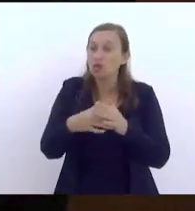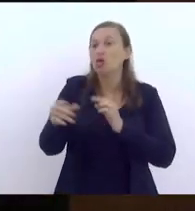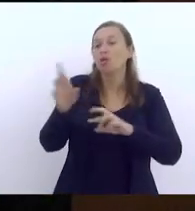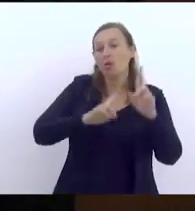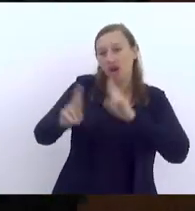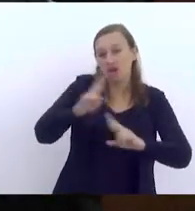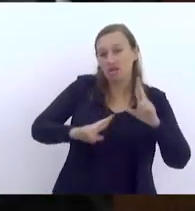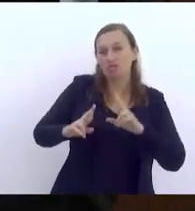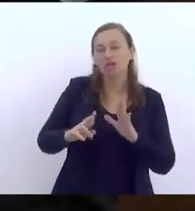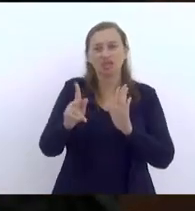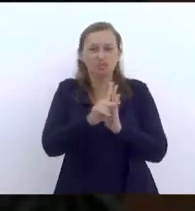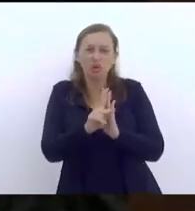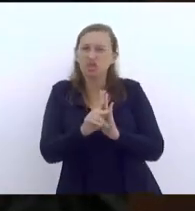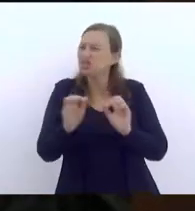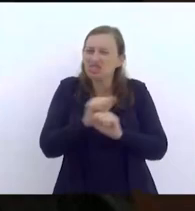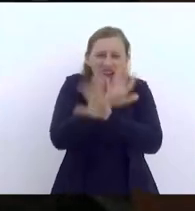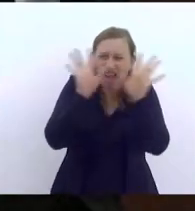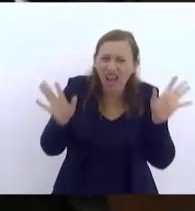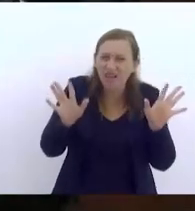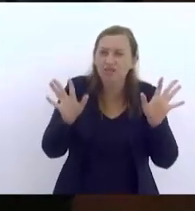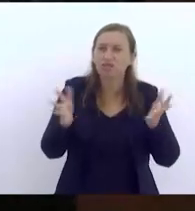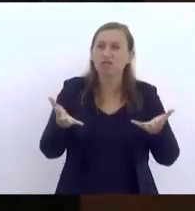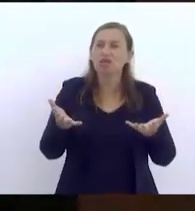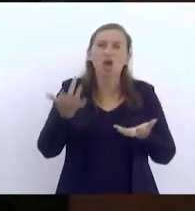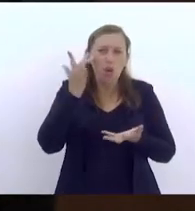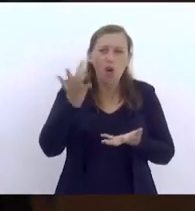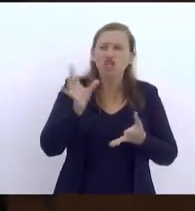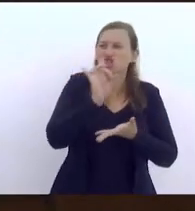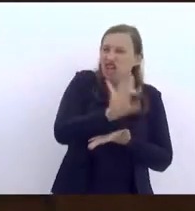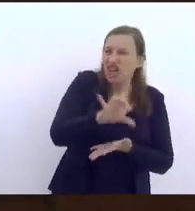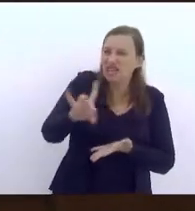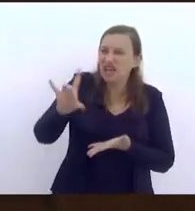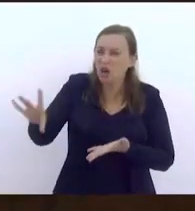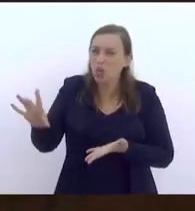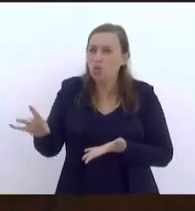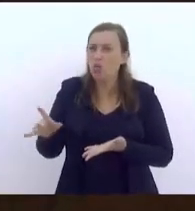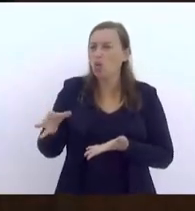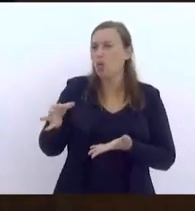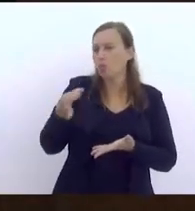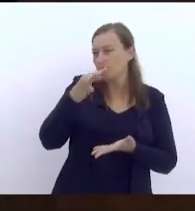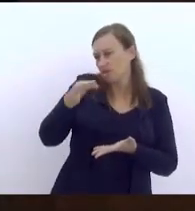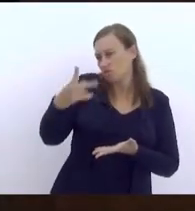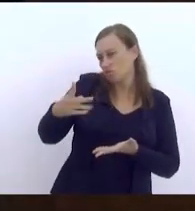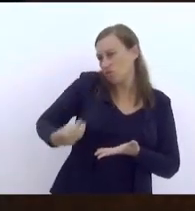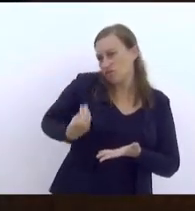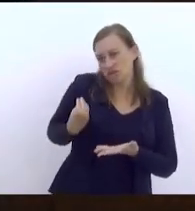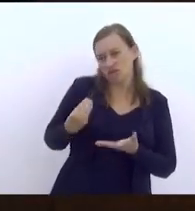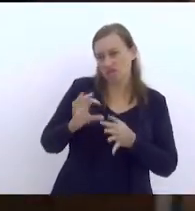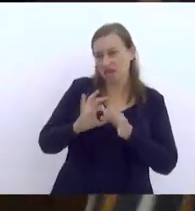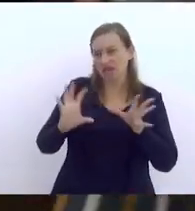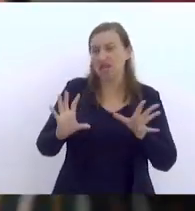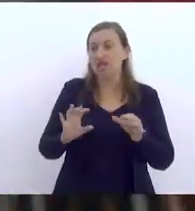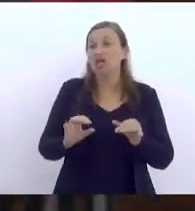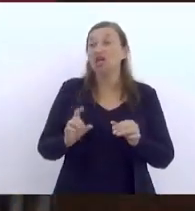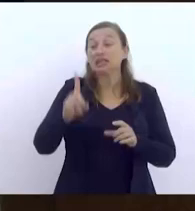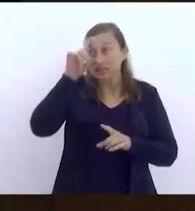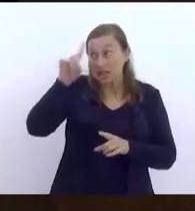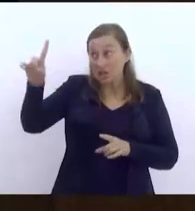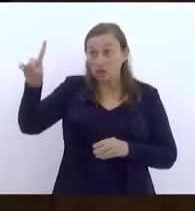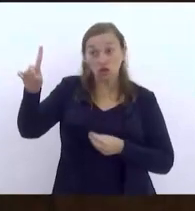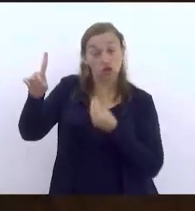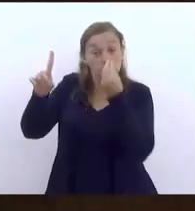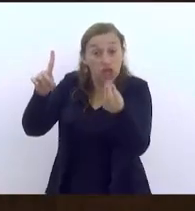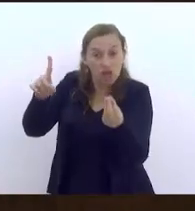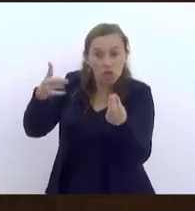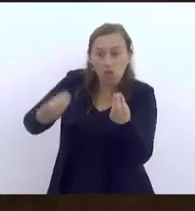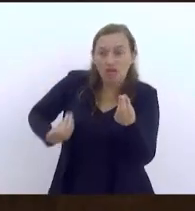esse projeto. Deixar bem claro, eu acho que cada um tem que fazer o que quiser da sua vida. Deus deu uma vida, ó, e um,